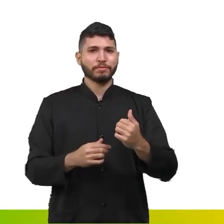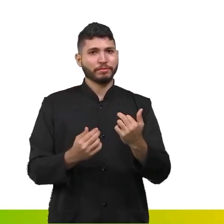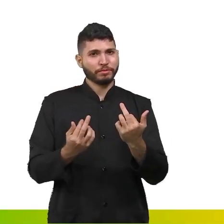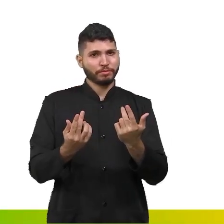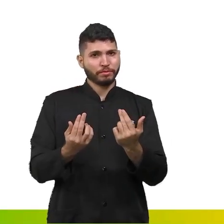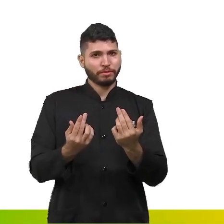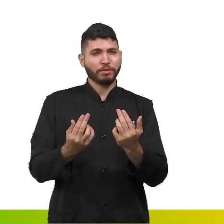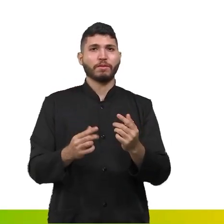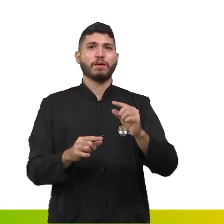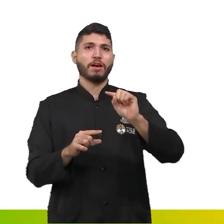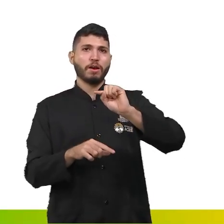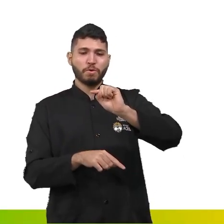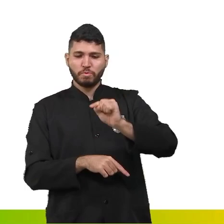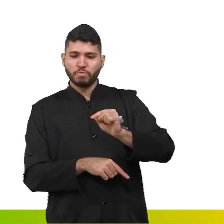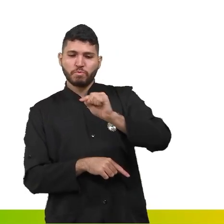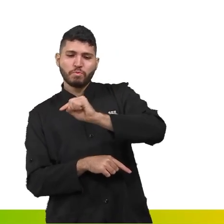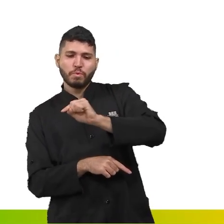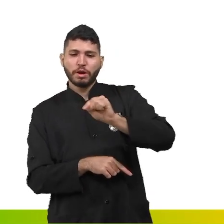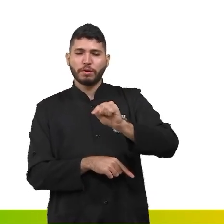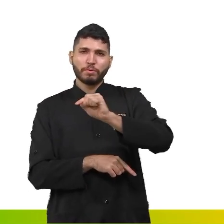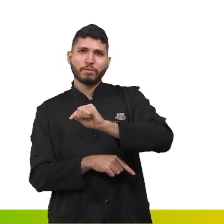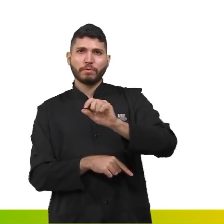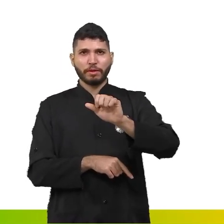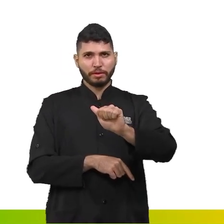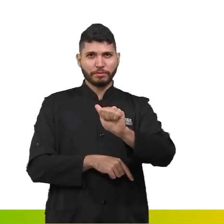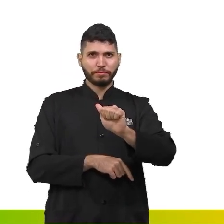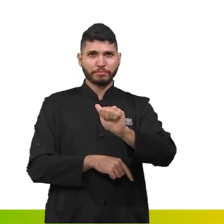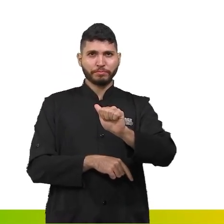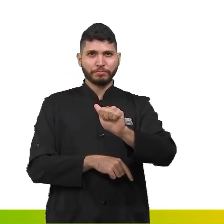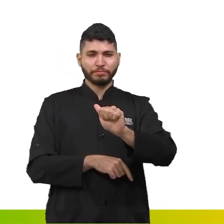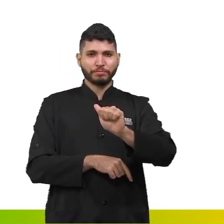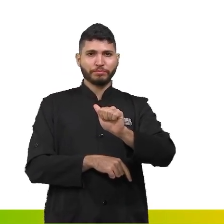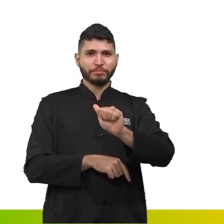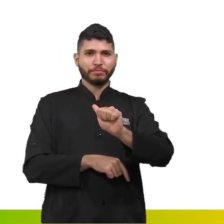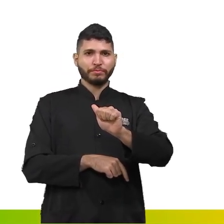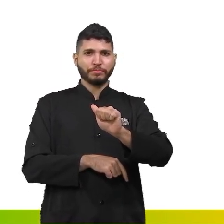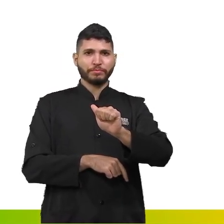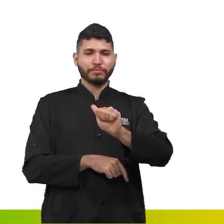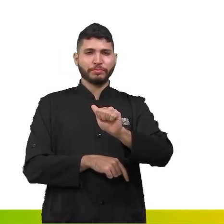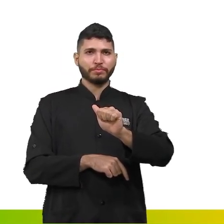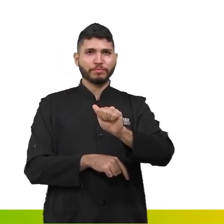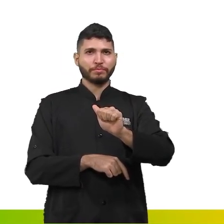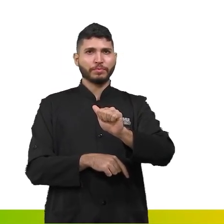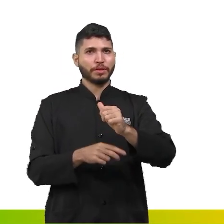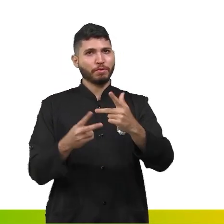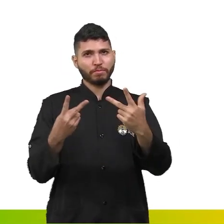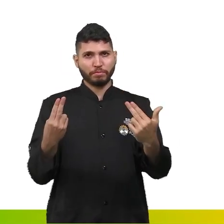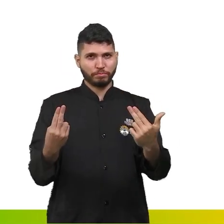A. Então, como vocês podem ver aqui, são mesma medida,